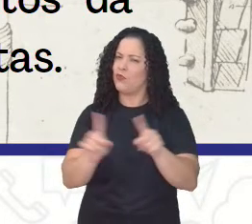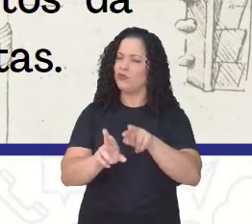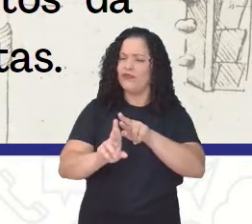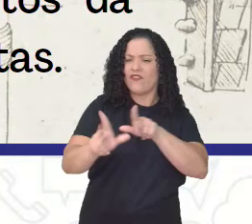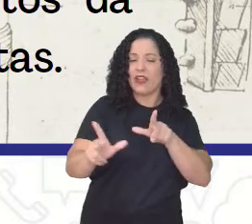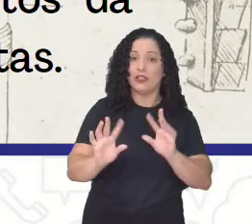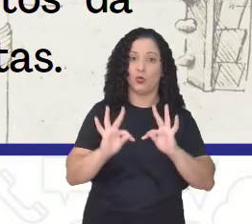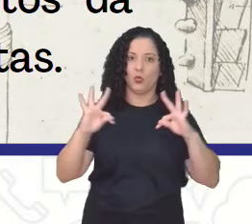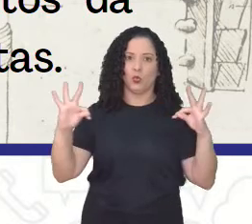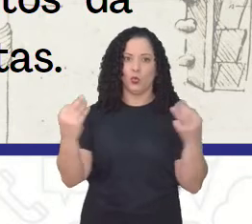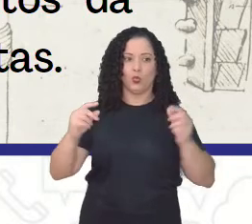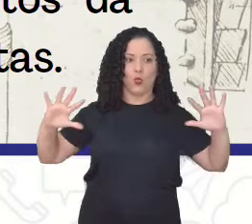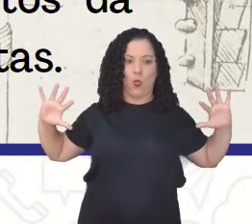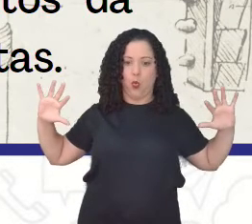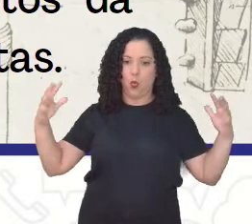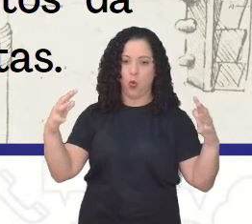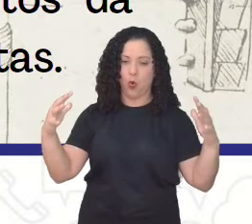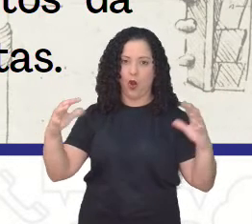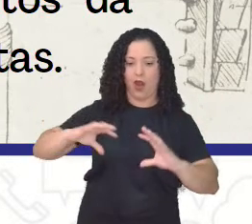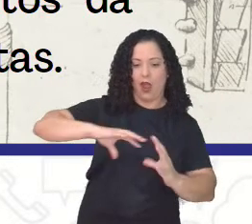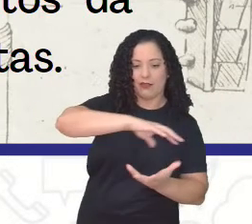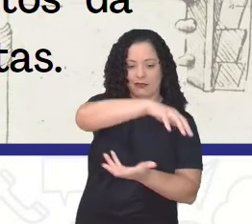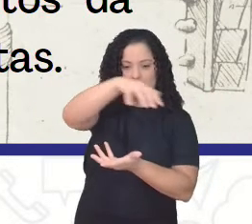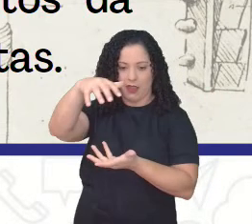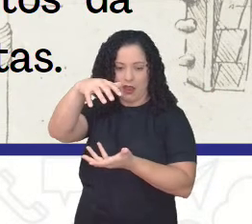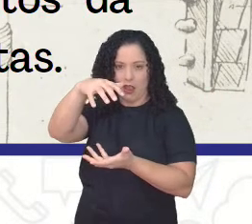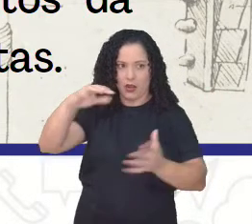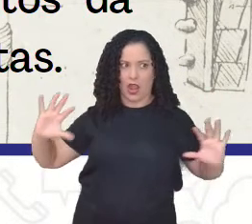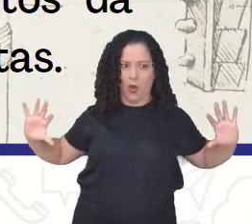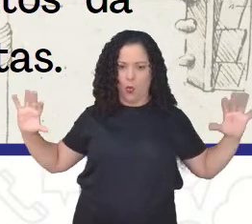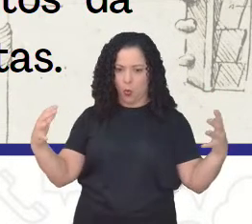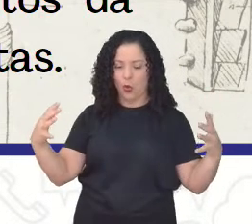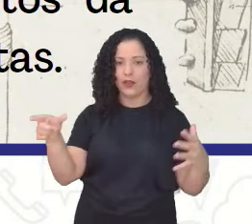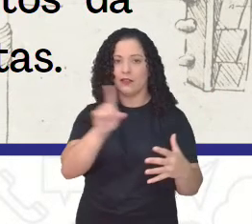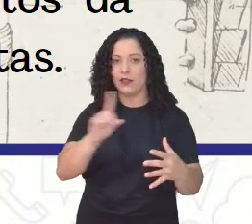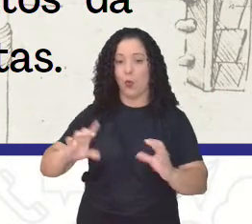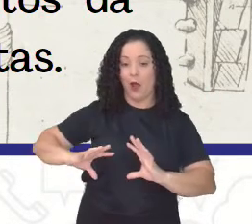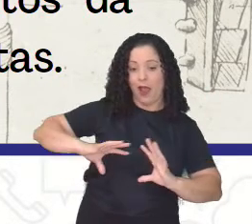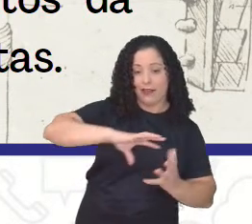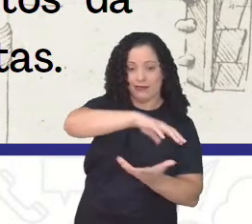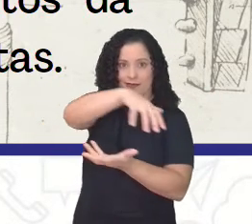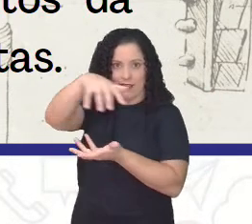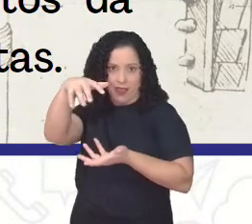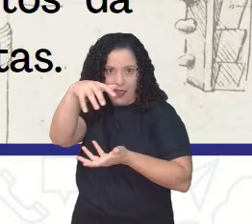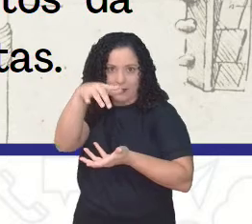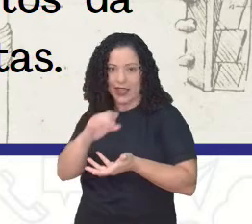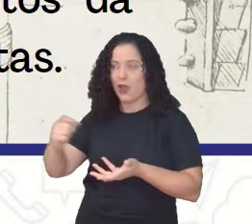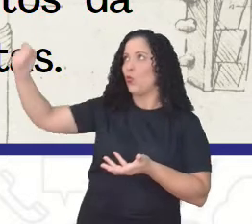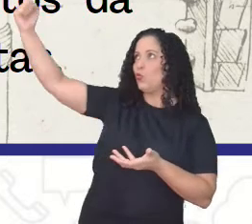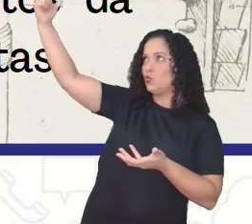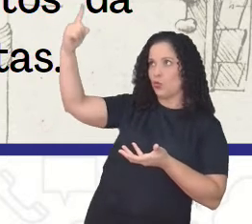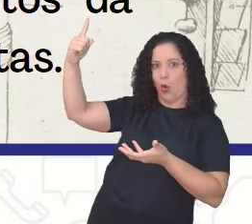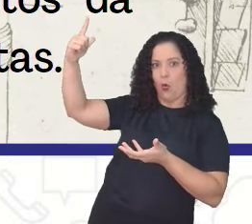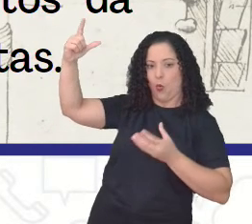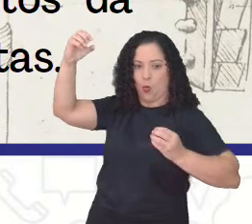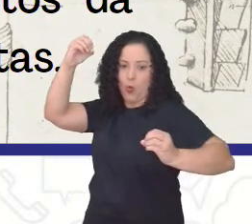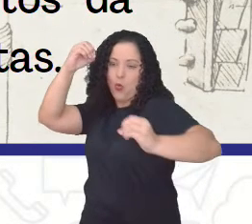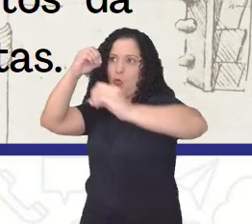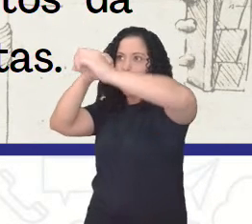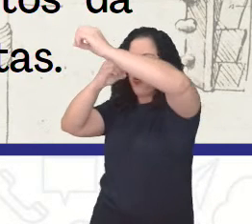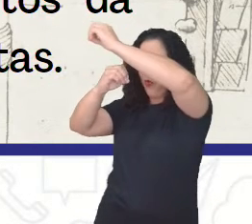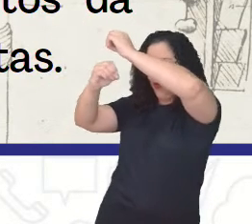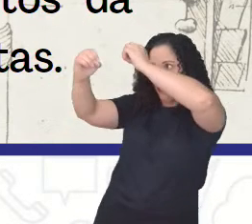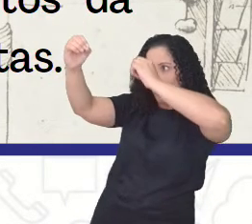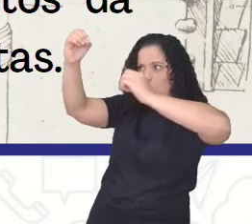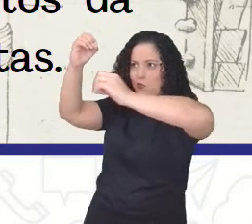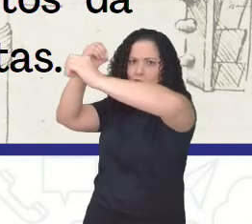não. A Terra ela está girando ao redor do Sol. Aí esse camarada, inclusive, foi perseguido por conta disso, né? Esse